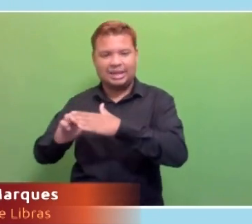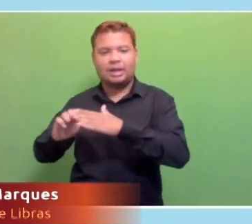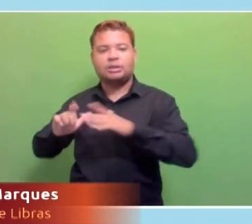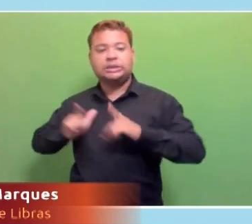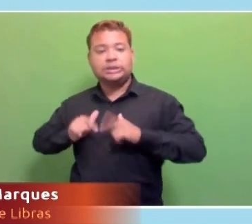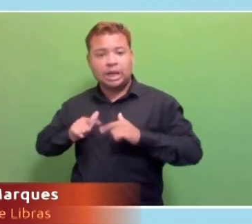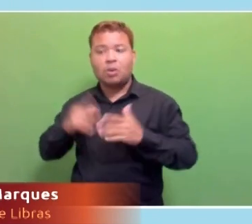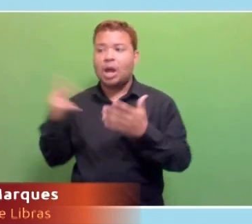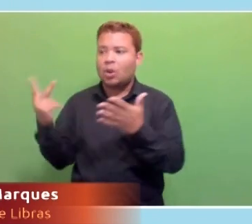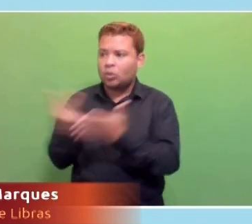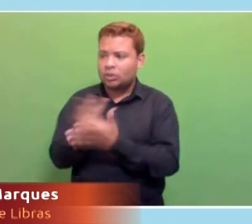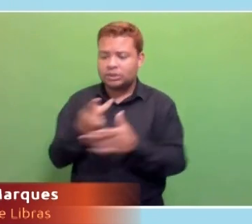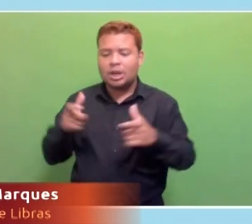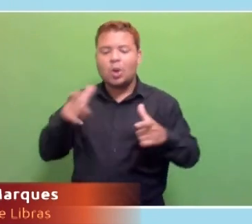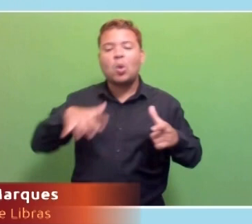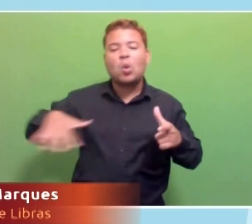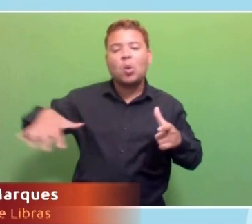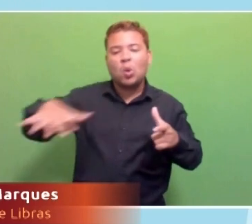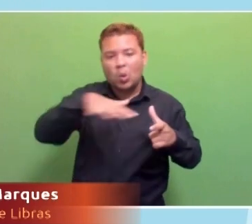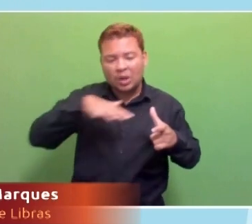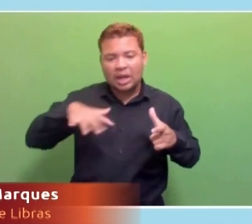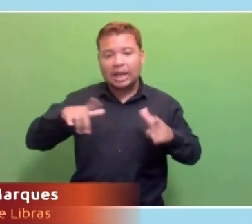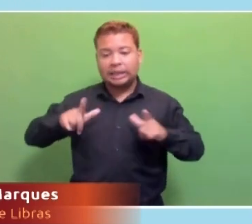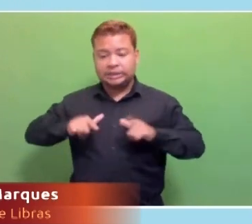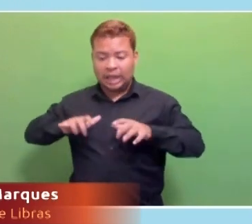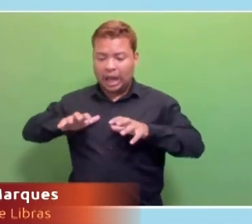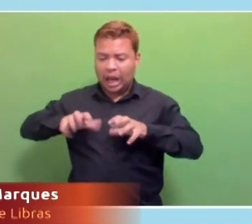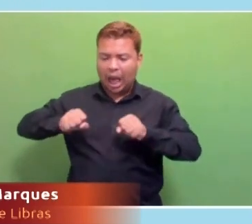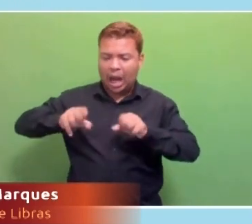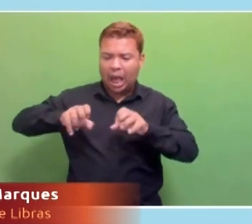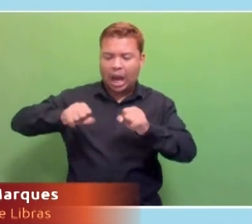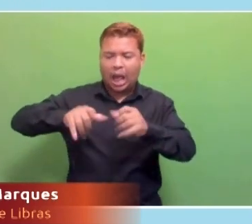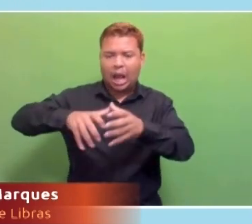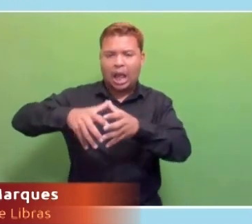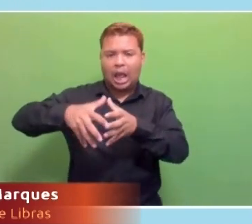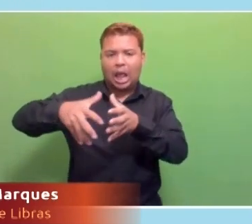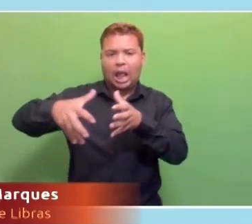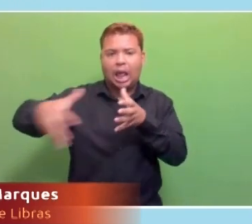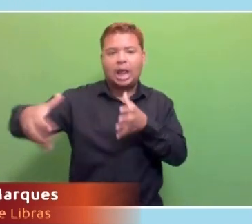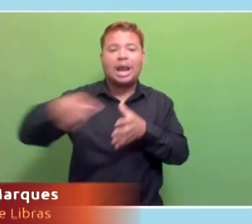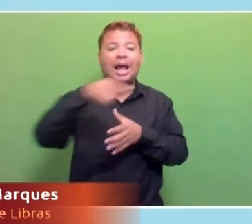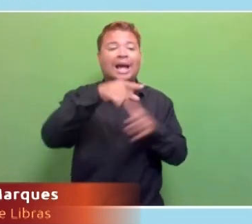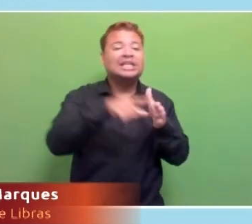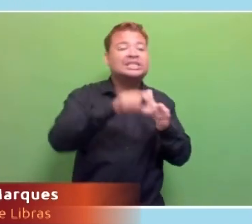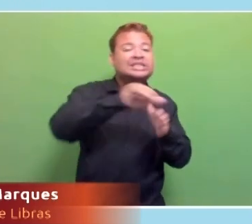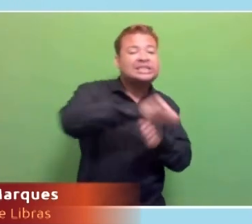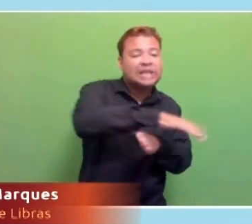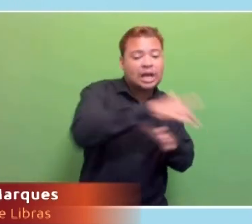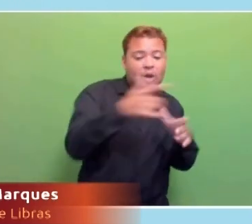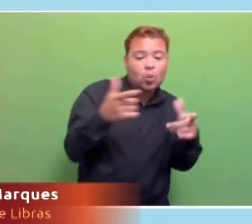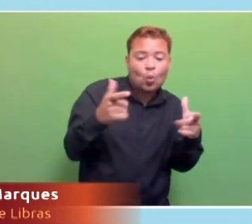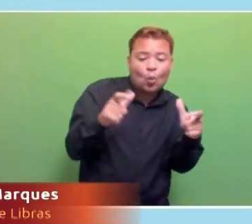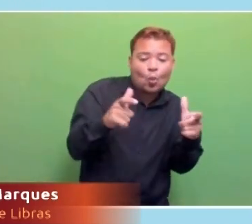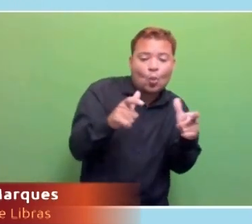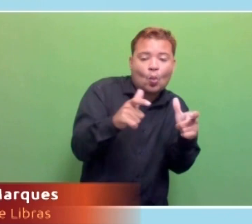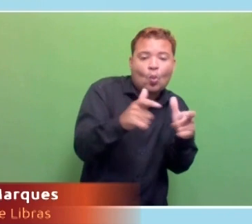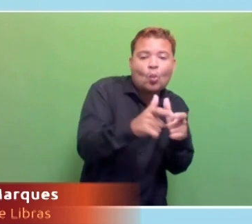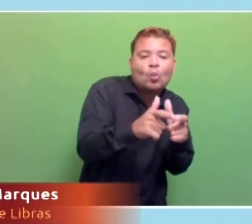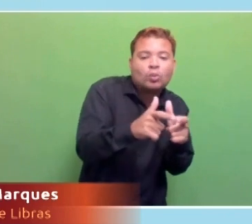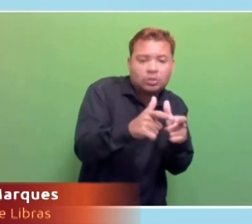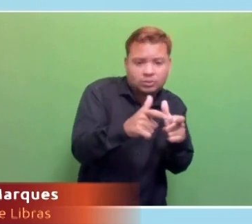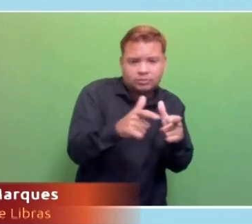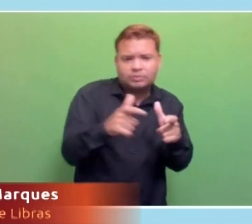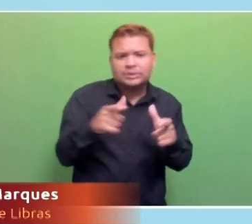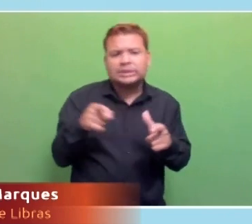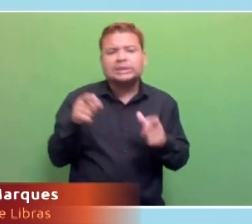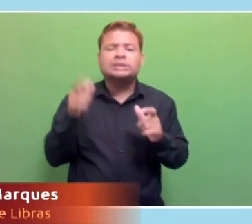Gaza, a Cisjordânia, né, a Palestina, de uma forma geral, perdendo território. Explica para o nosso público, professor, um pouquinho, né, desse contexto. Isso daria um